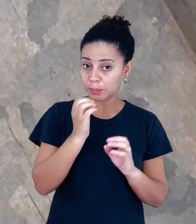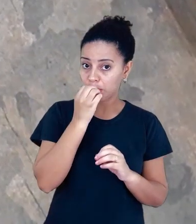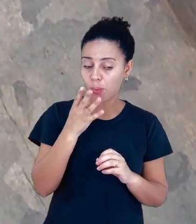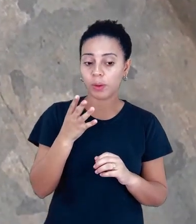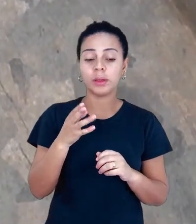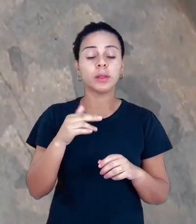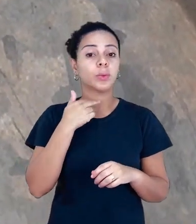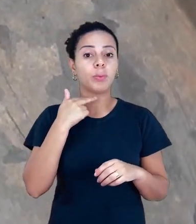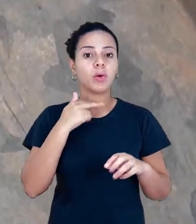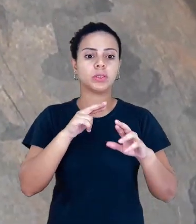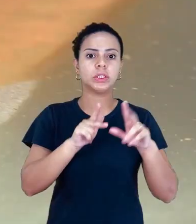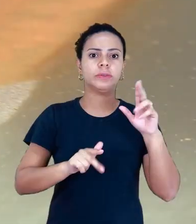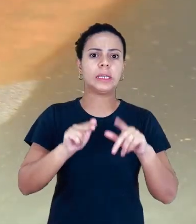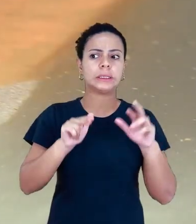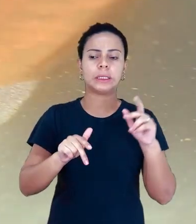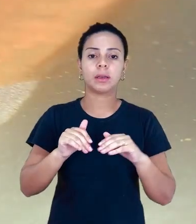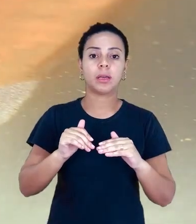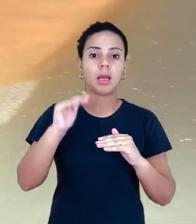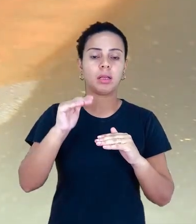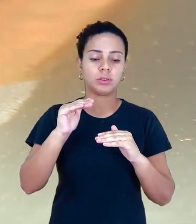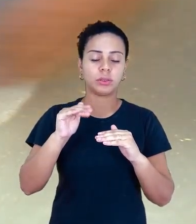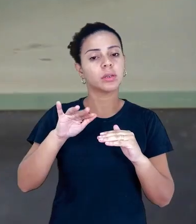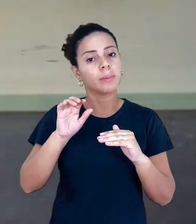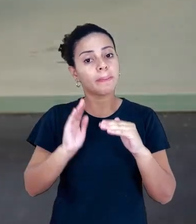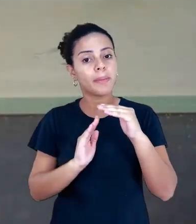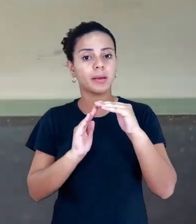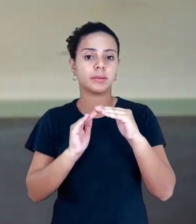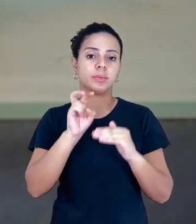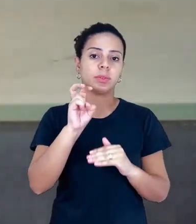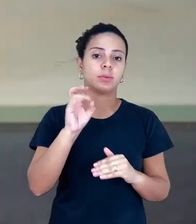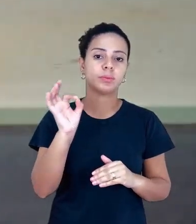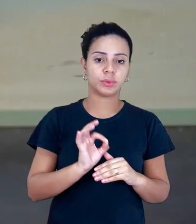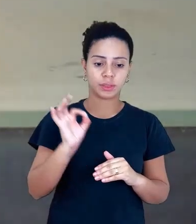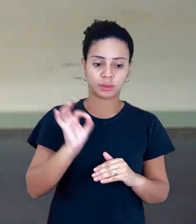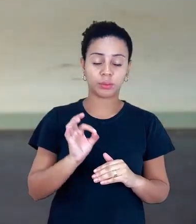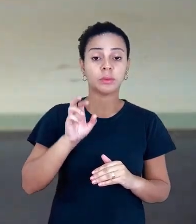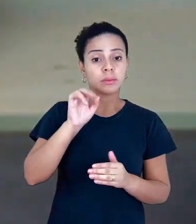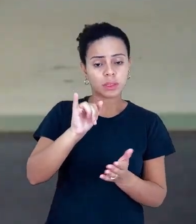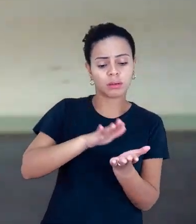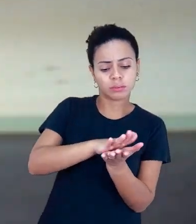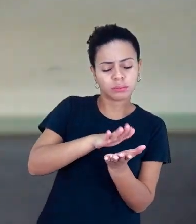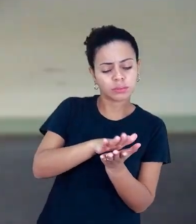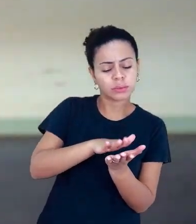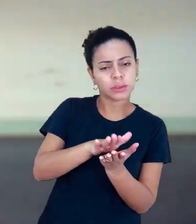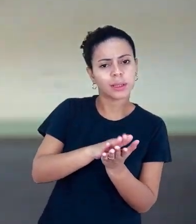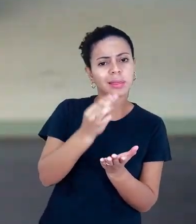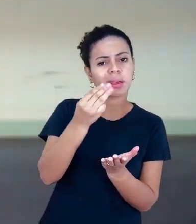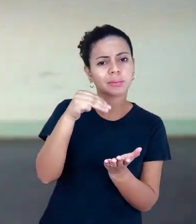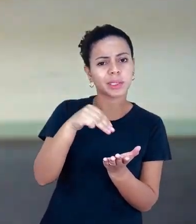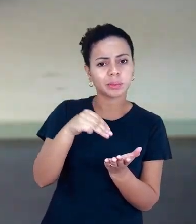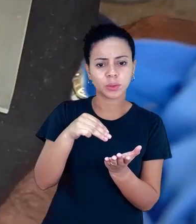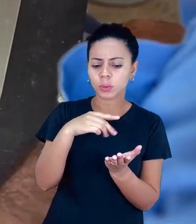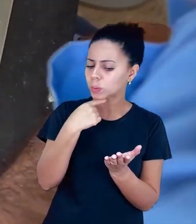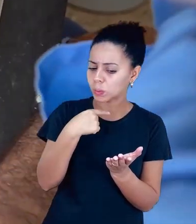que 5% da média. Caso não seja possível obter o cilindro com 3 mm de diâmetro, considerar a